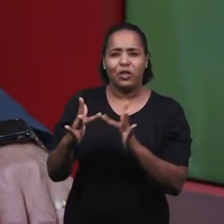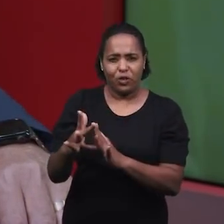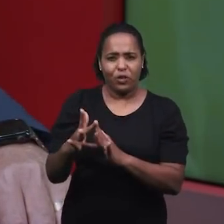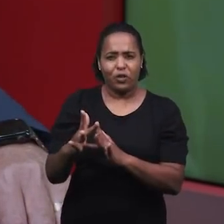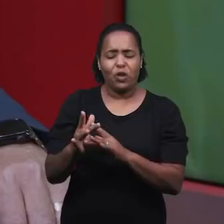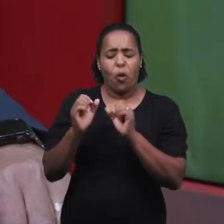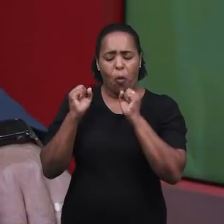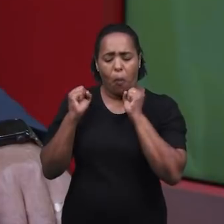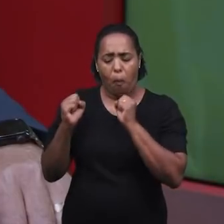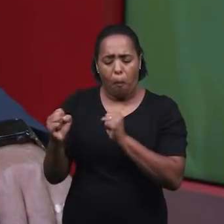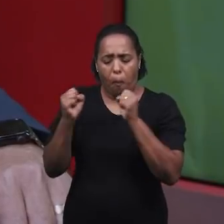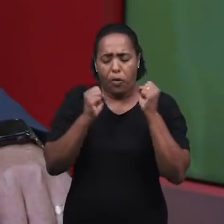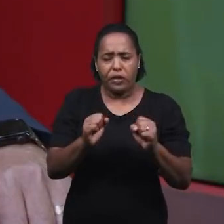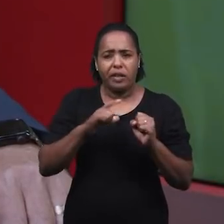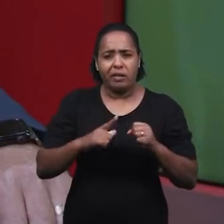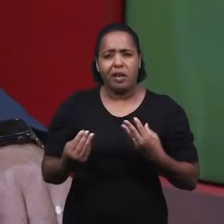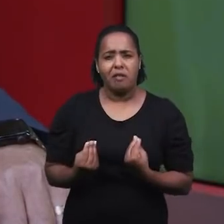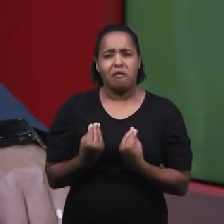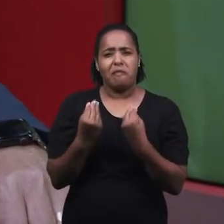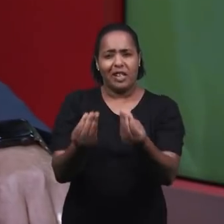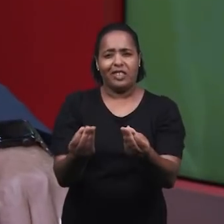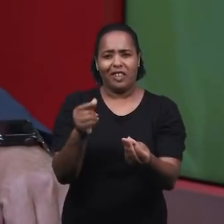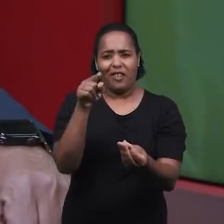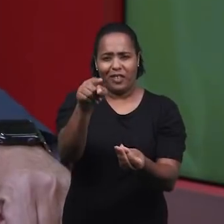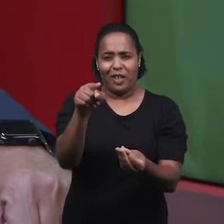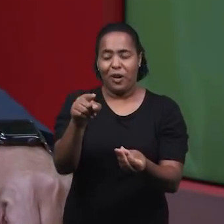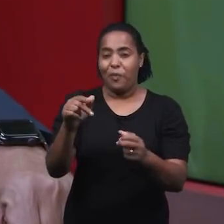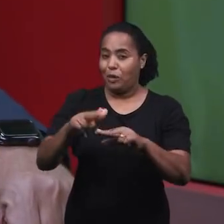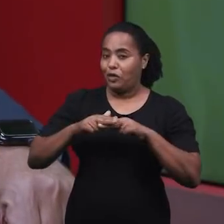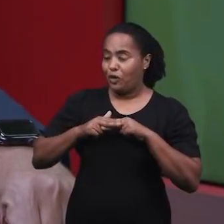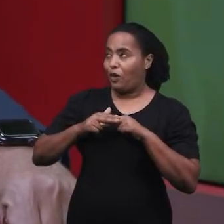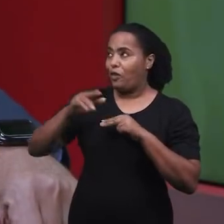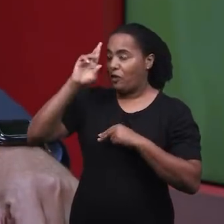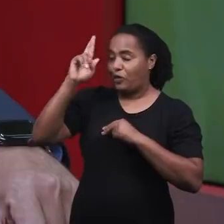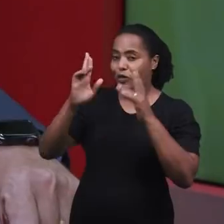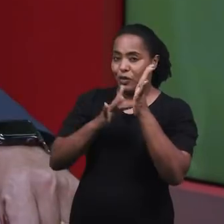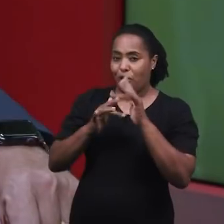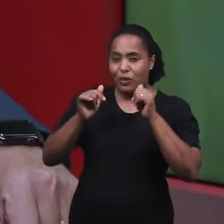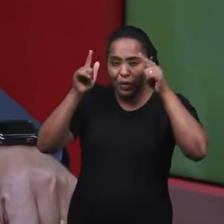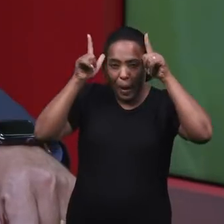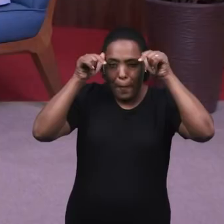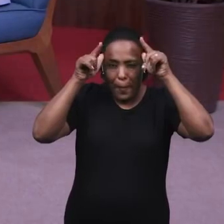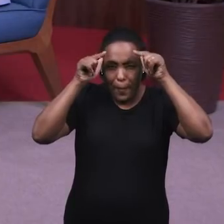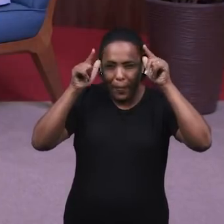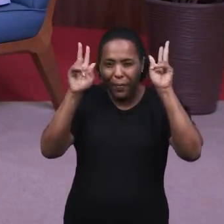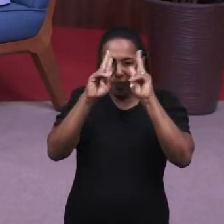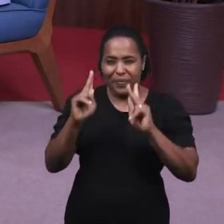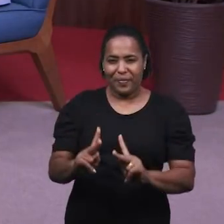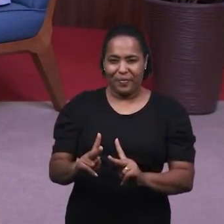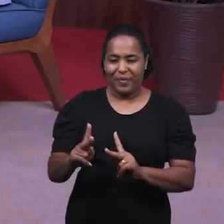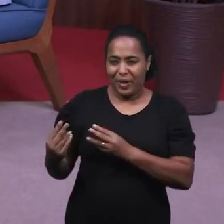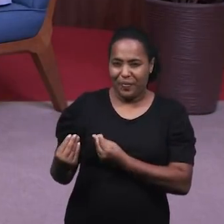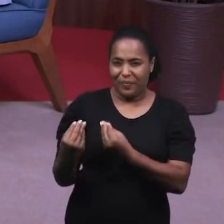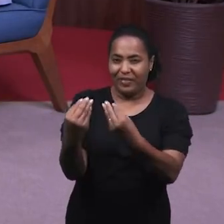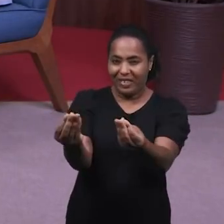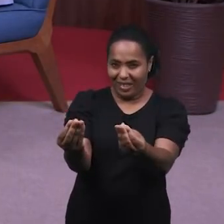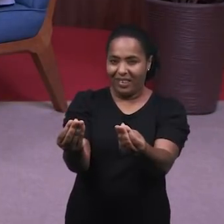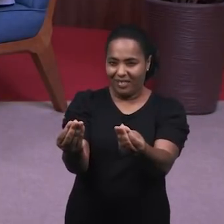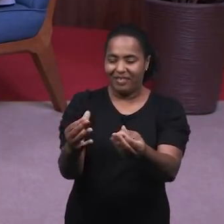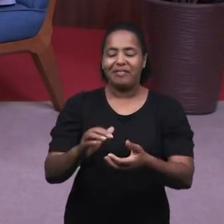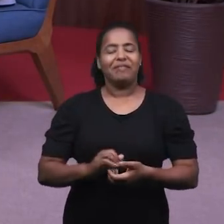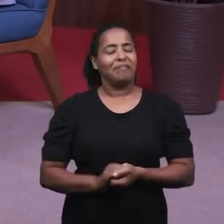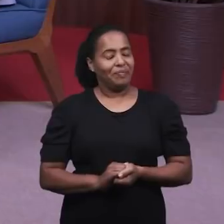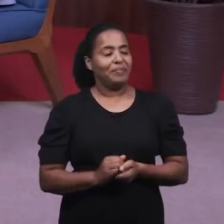esta paz, porque Ele é o príncipe da paz. Glória a Jesus, louvado seja o nome do Senhor. Olha